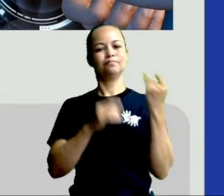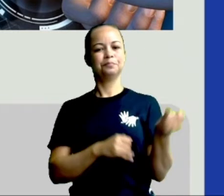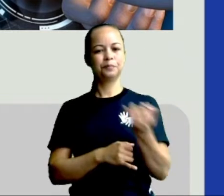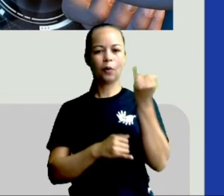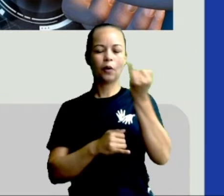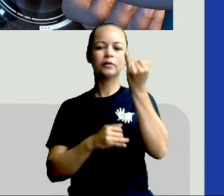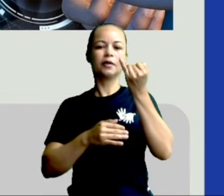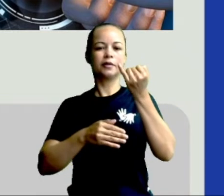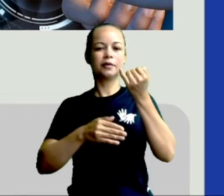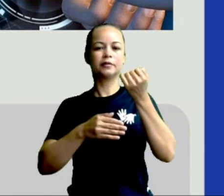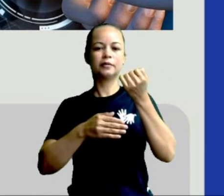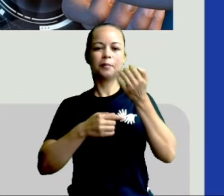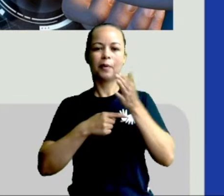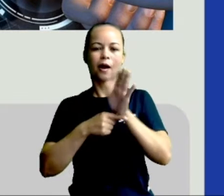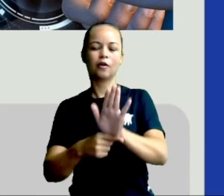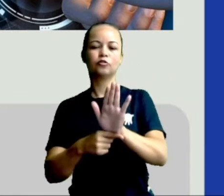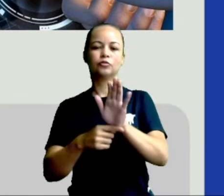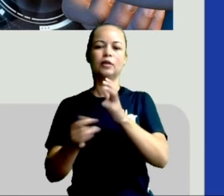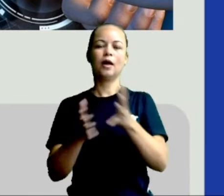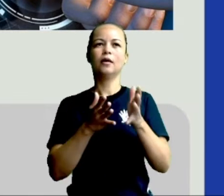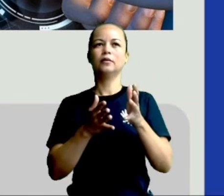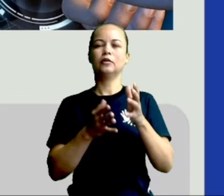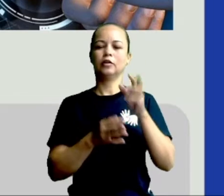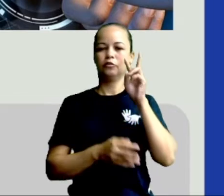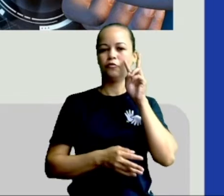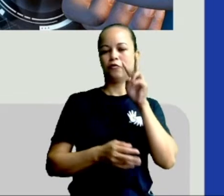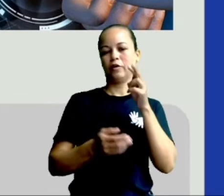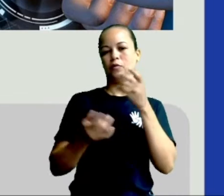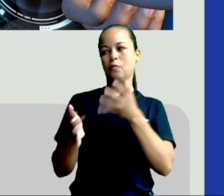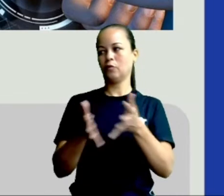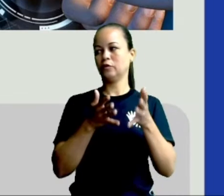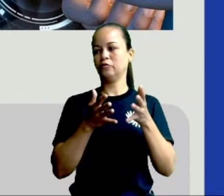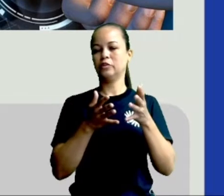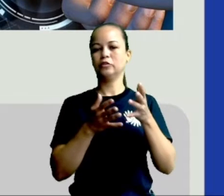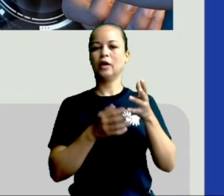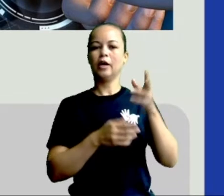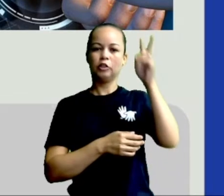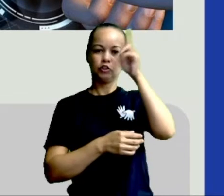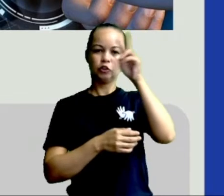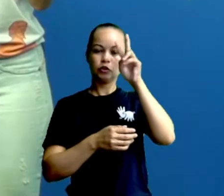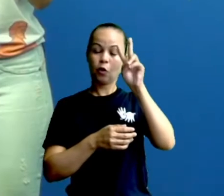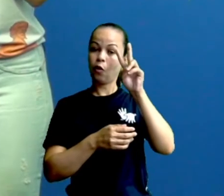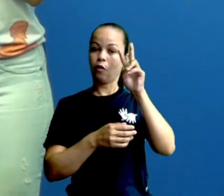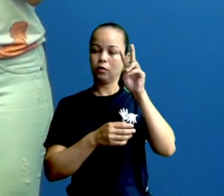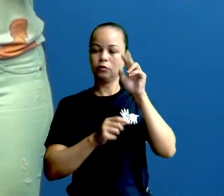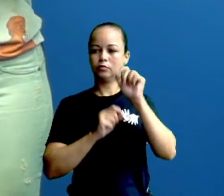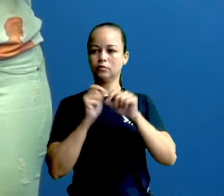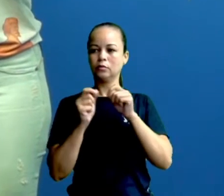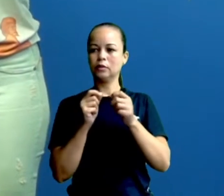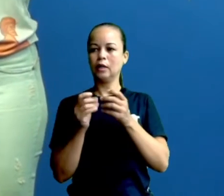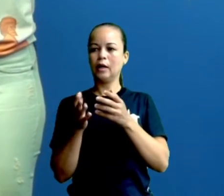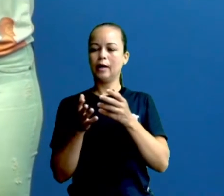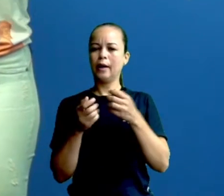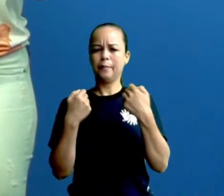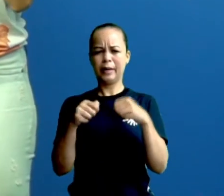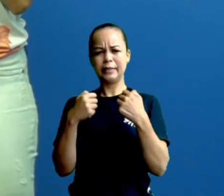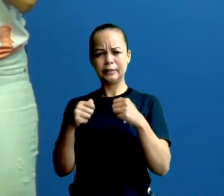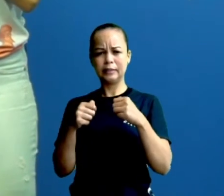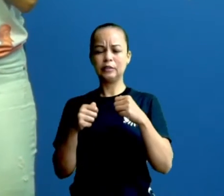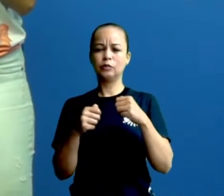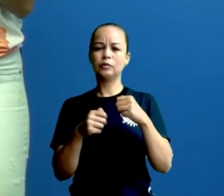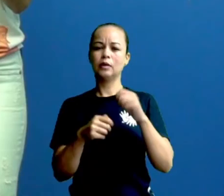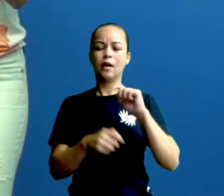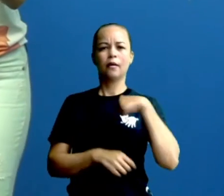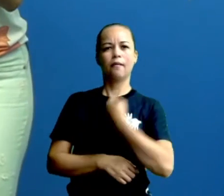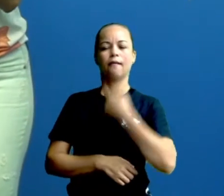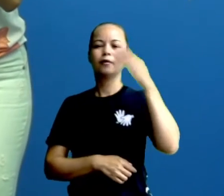atrelar. Se a gente for ver do ponto de vista histórico, pessoal, é necessário que a gente compreenda o